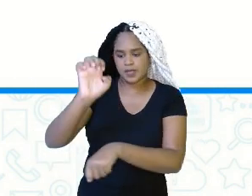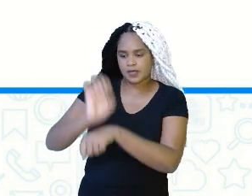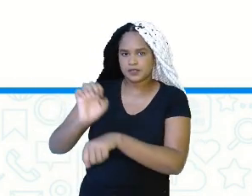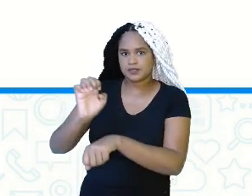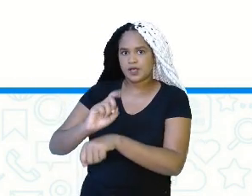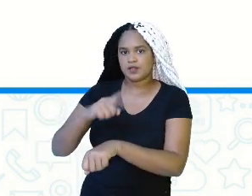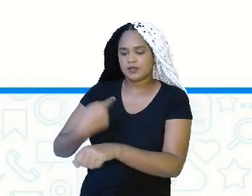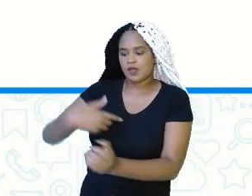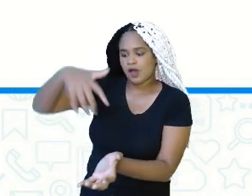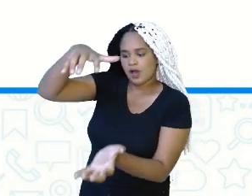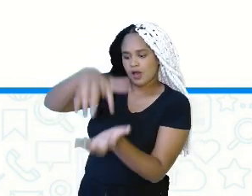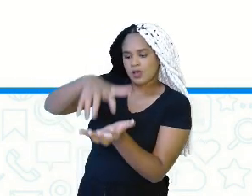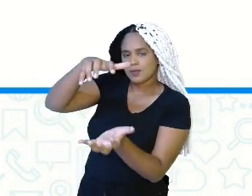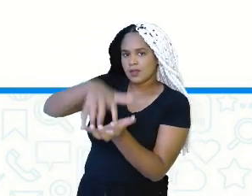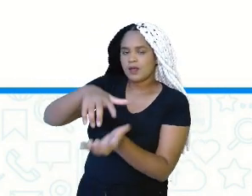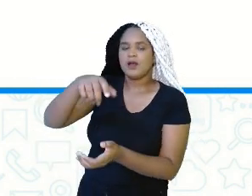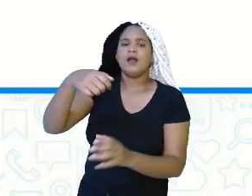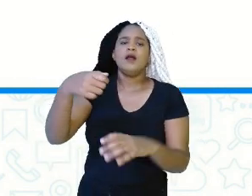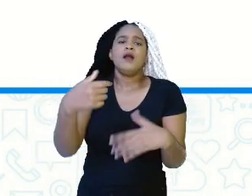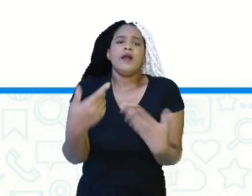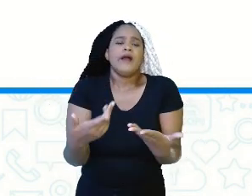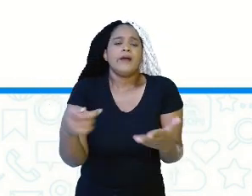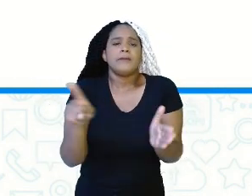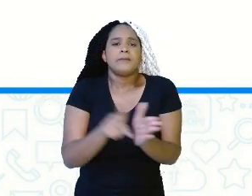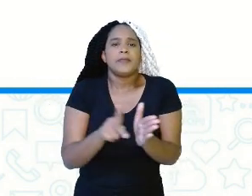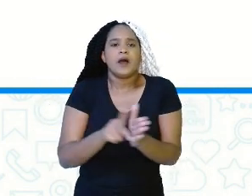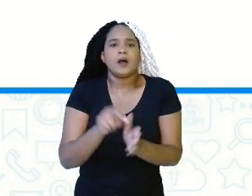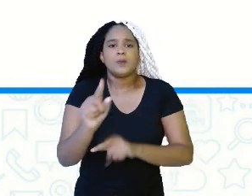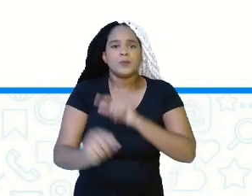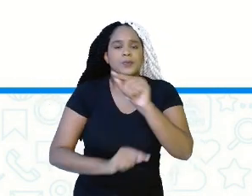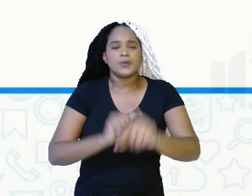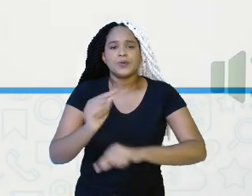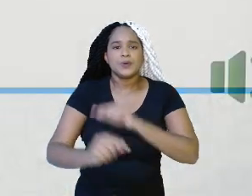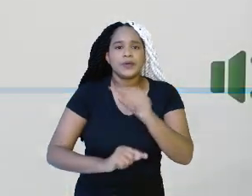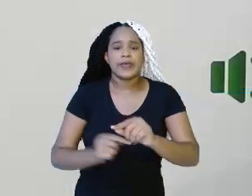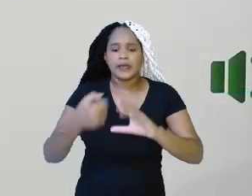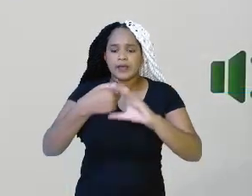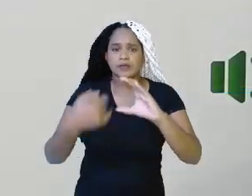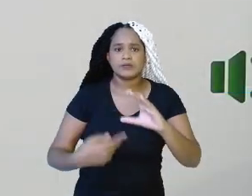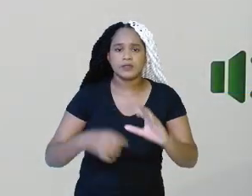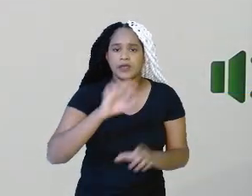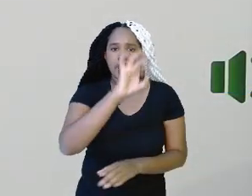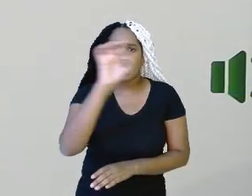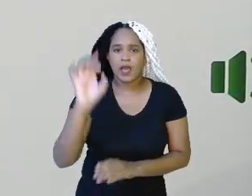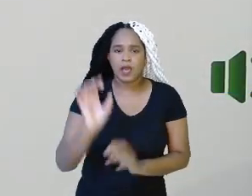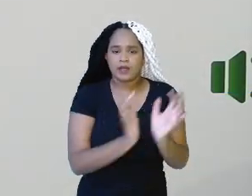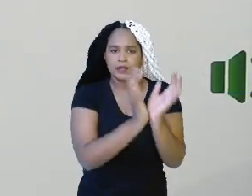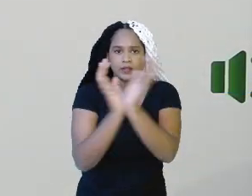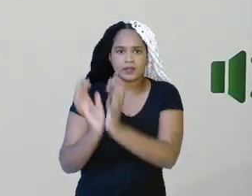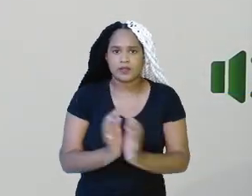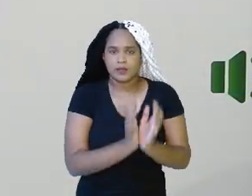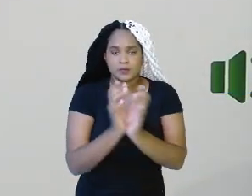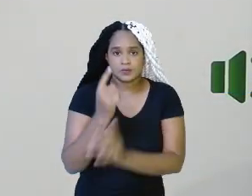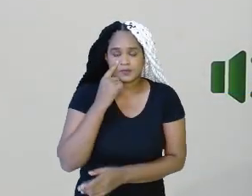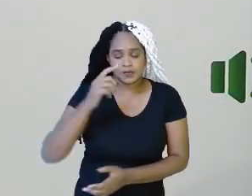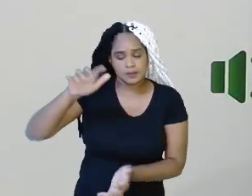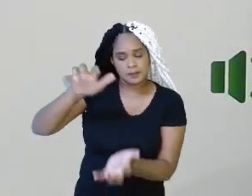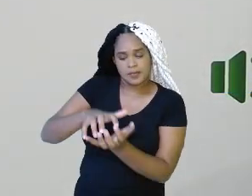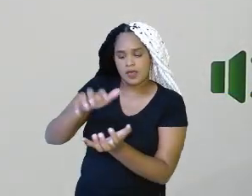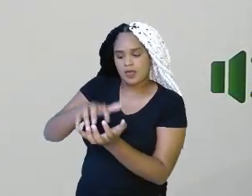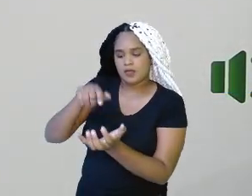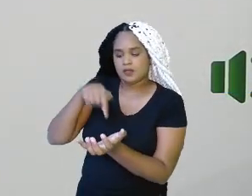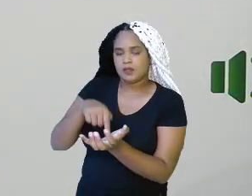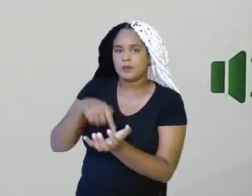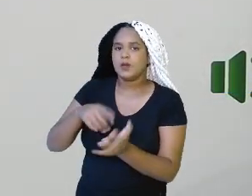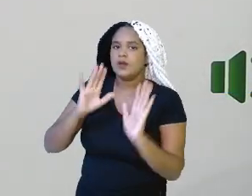coisas, características que se repetem bastante entre um povo e outro, tá certo? Pernambuco, como a gente falou, a